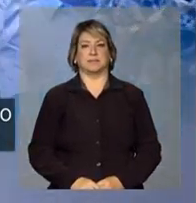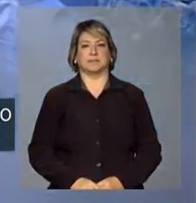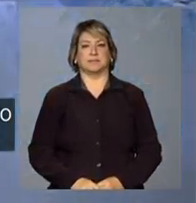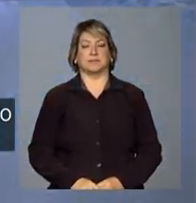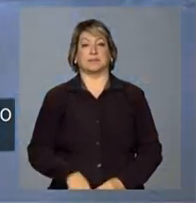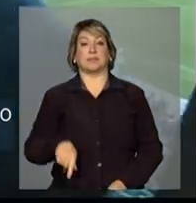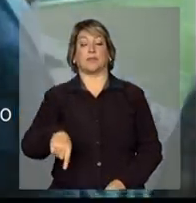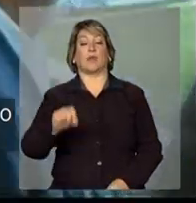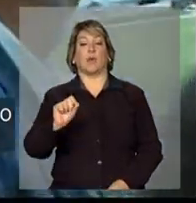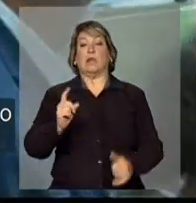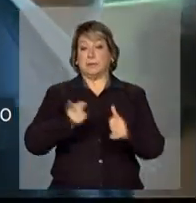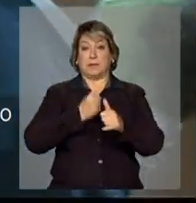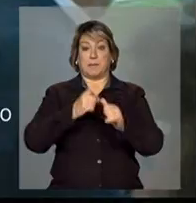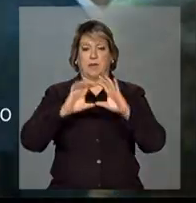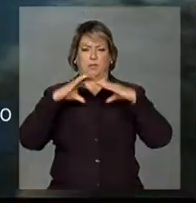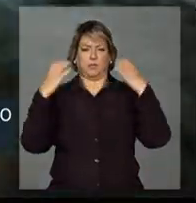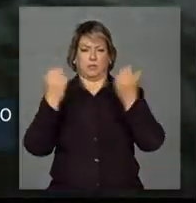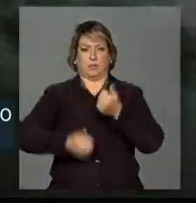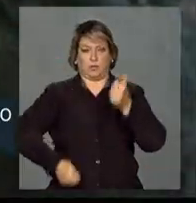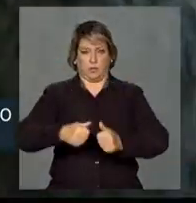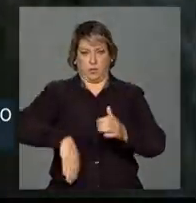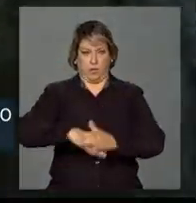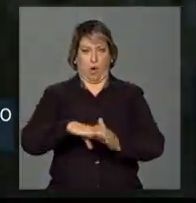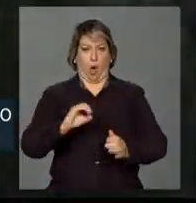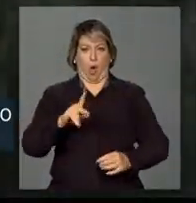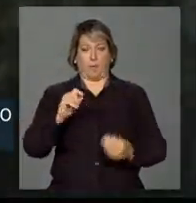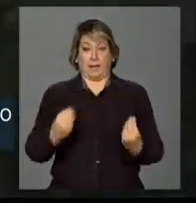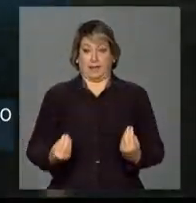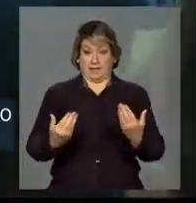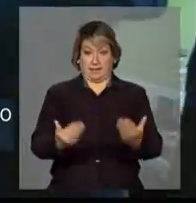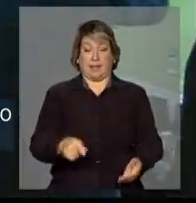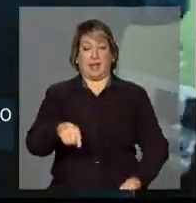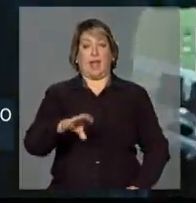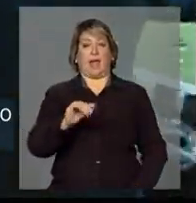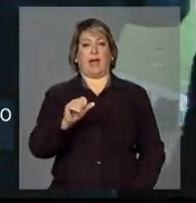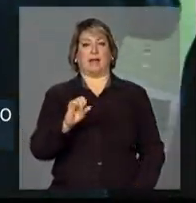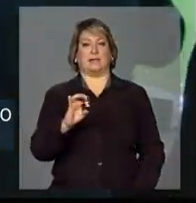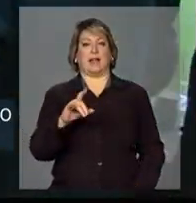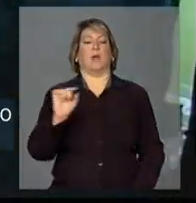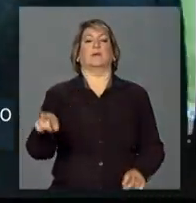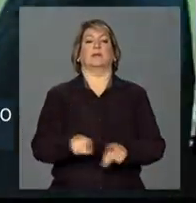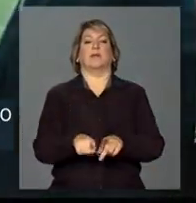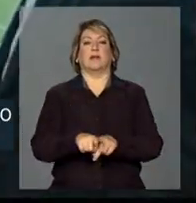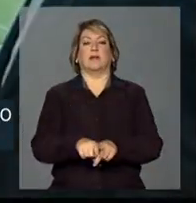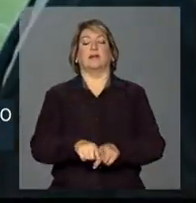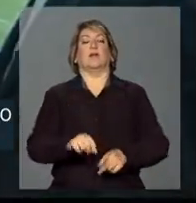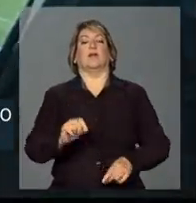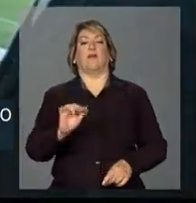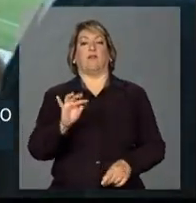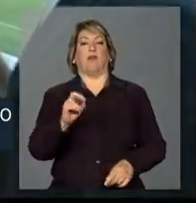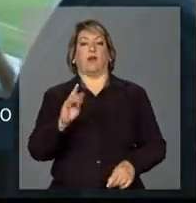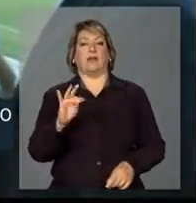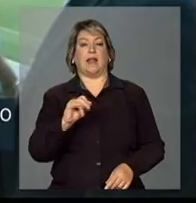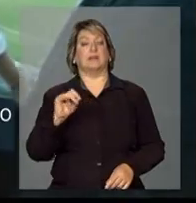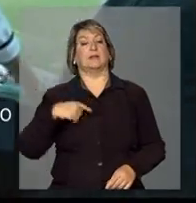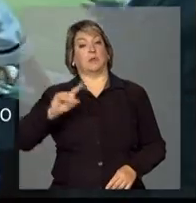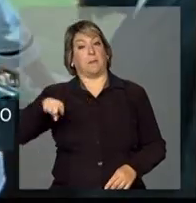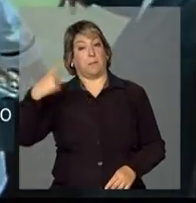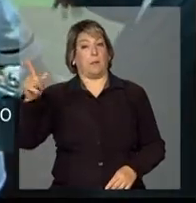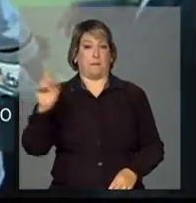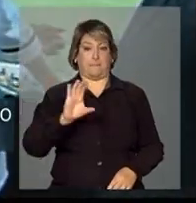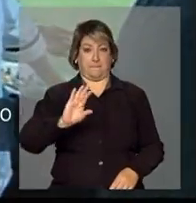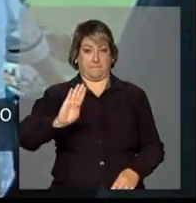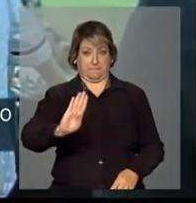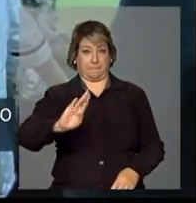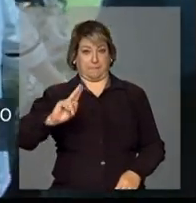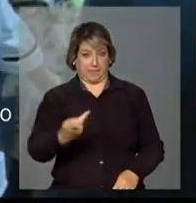Os primeiros estádios da Copa a serem entregues foram o Castelão e Fortaleza, Mineirão, em Belo Horizonte, e hoje a